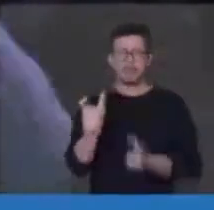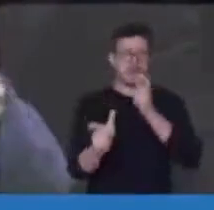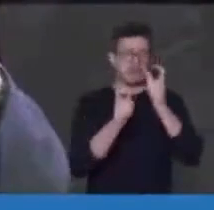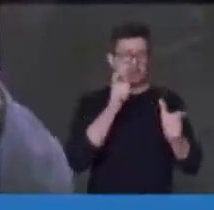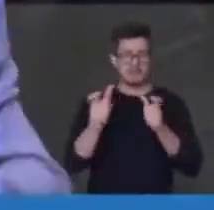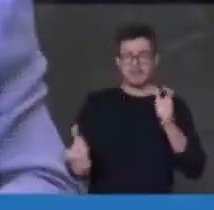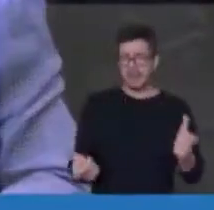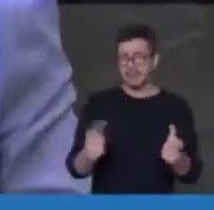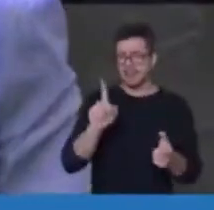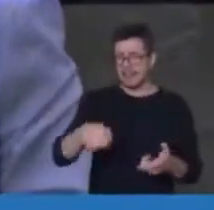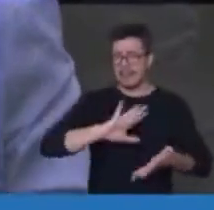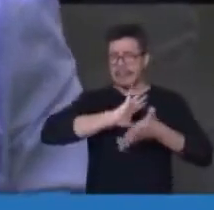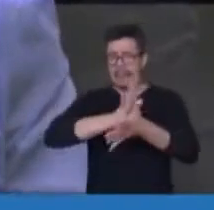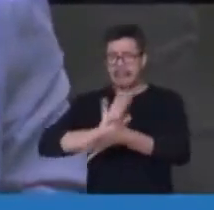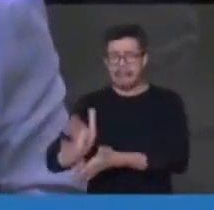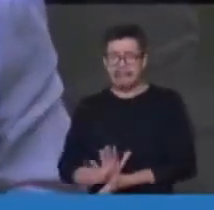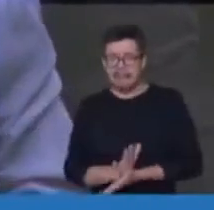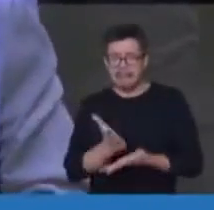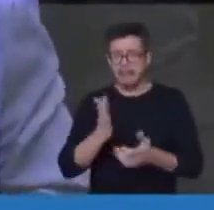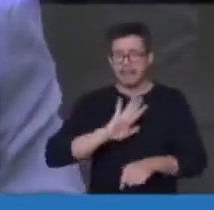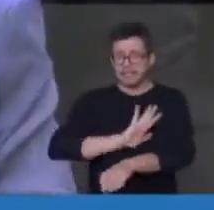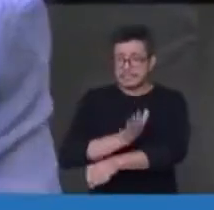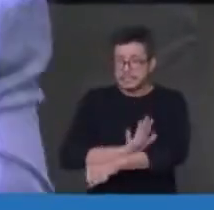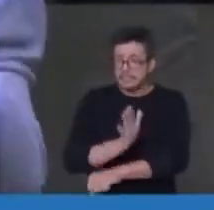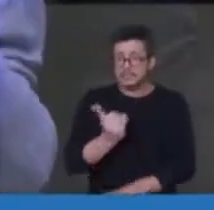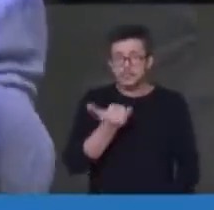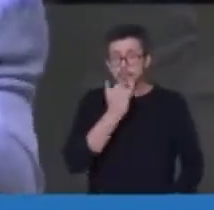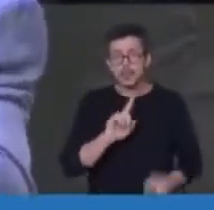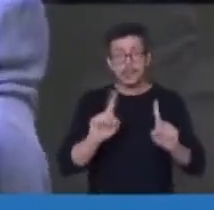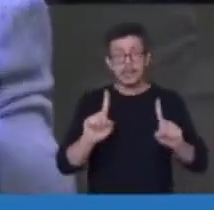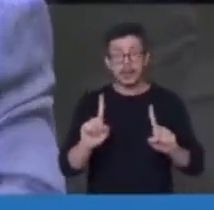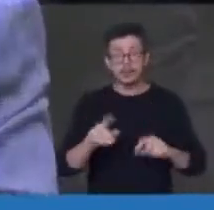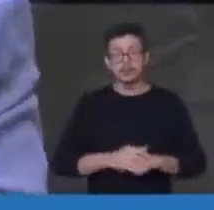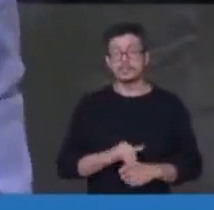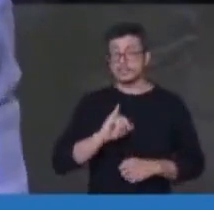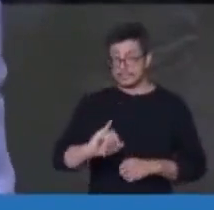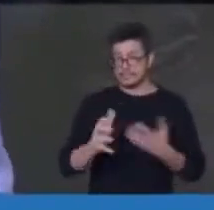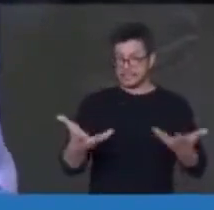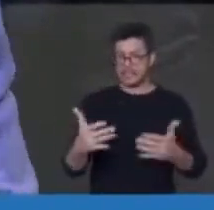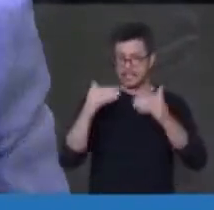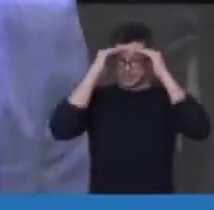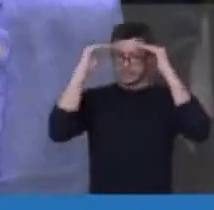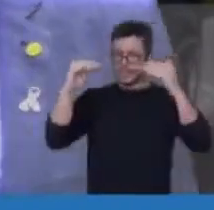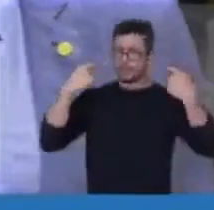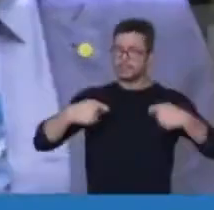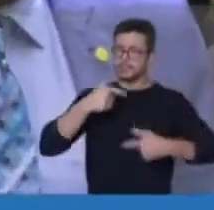tem nada a ver. Apenas trabalho dignifica e o feriado prejudica. É não.